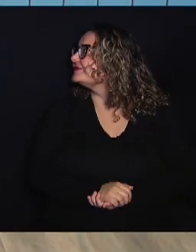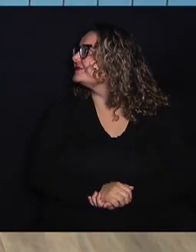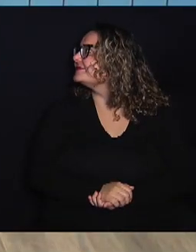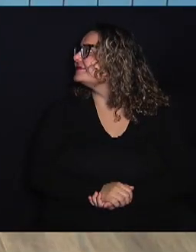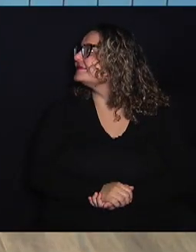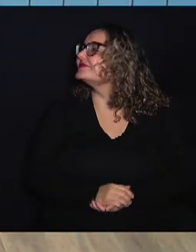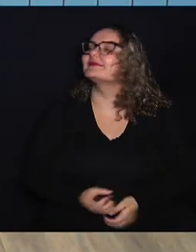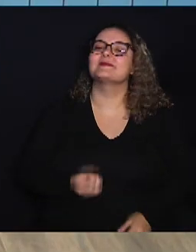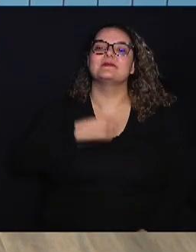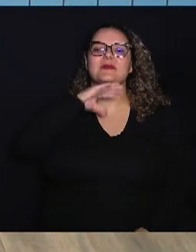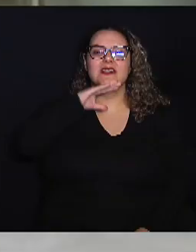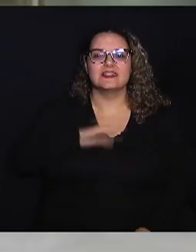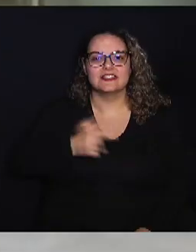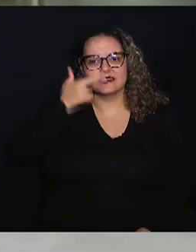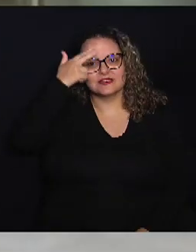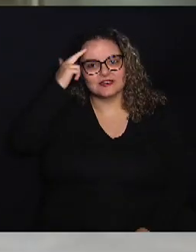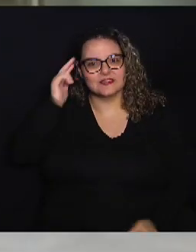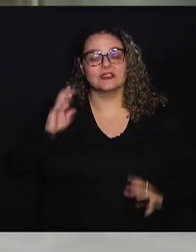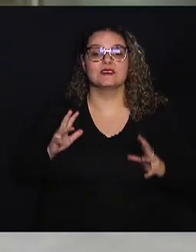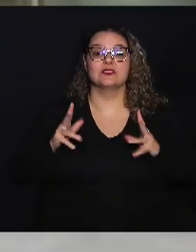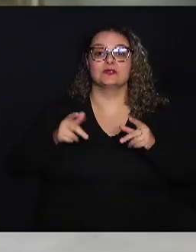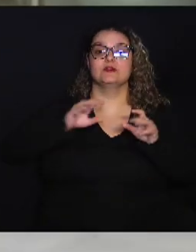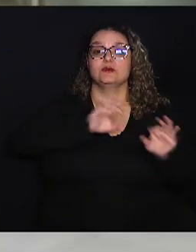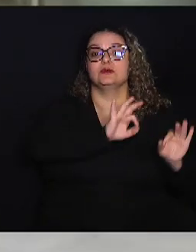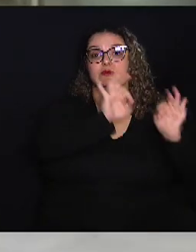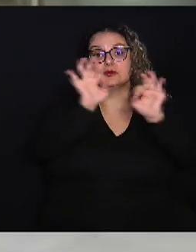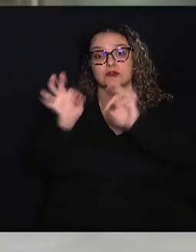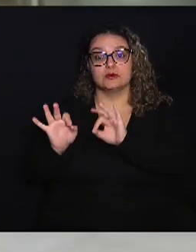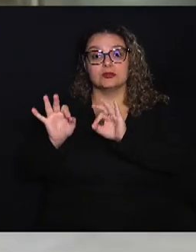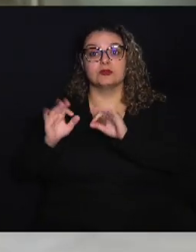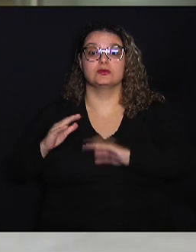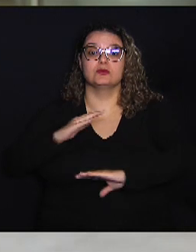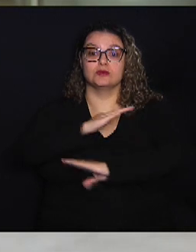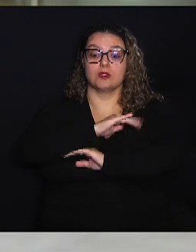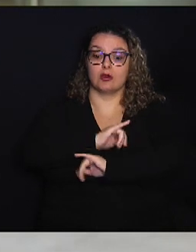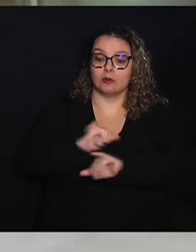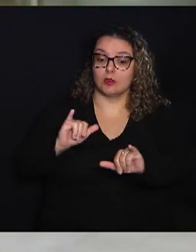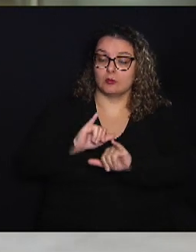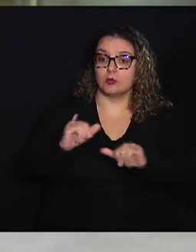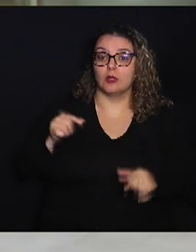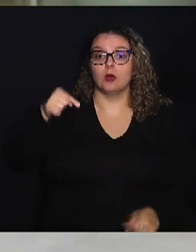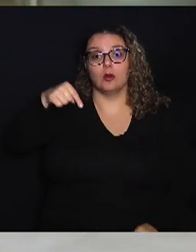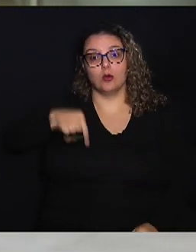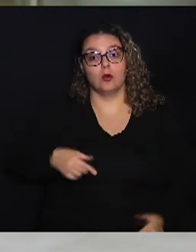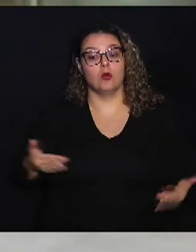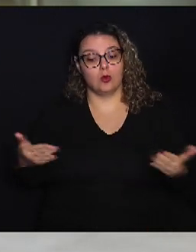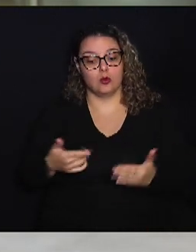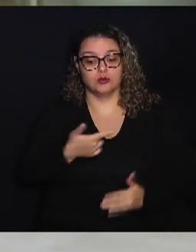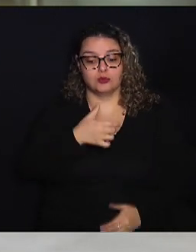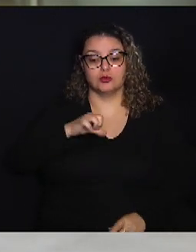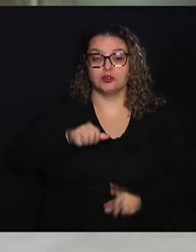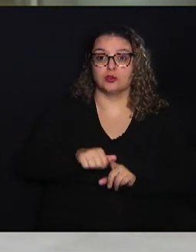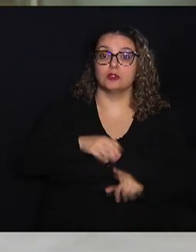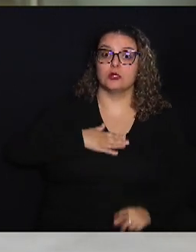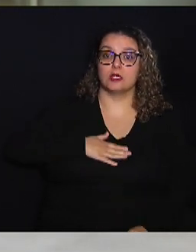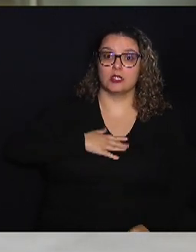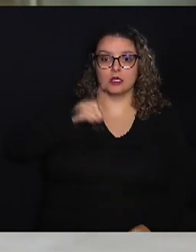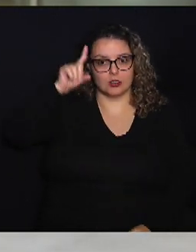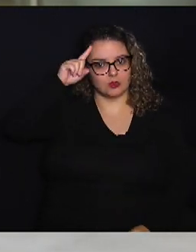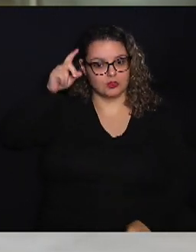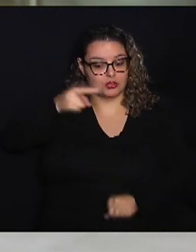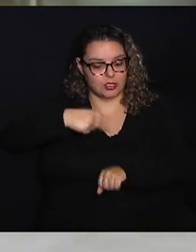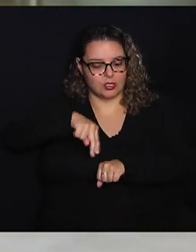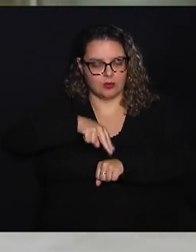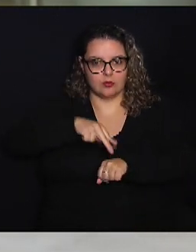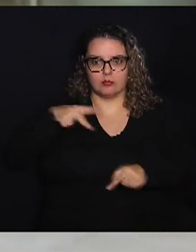Boa tarde, Gabriel. Boa tarde a todos que nos acompanham no Câmara Notícia. Hoje, dia 29 de agosto, é o Dia Nacional